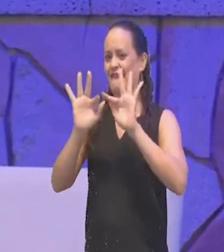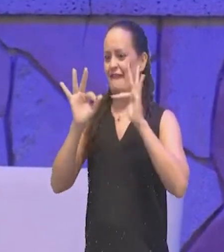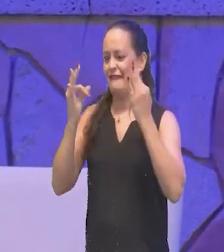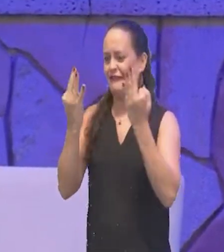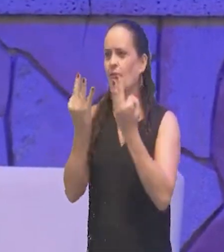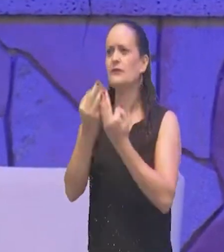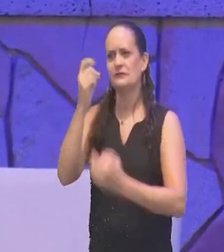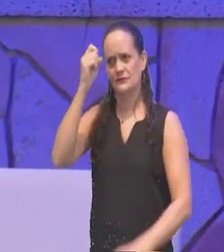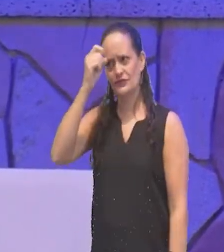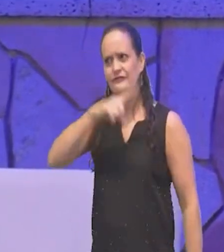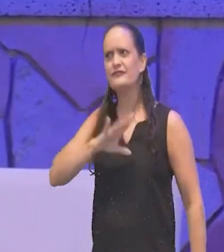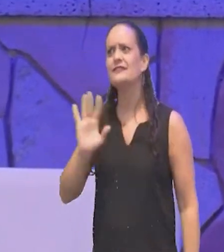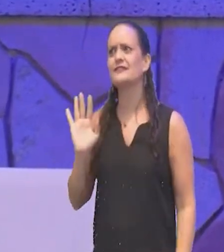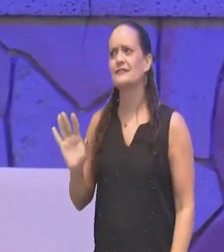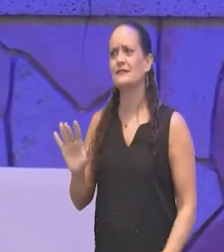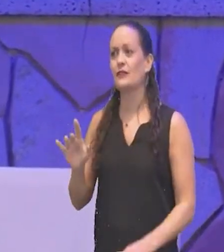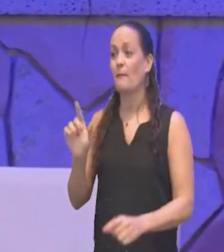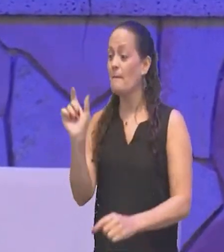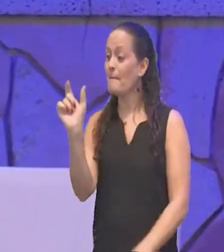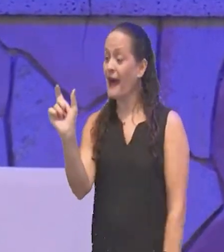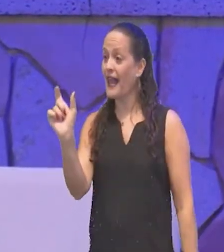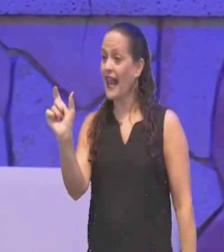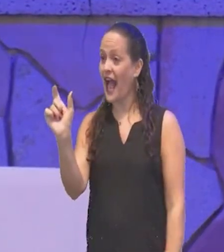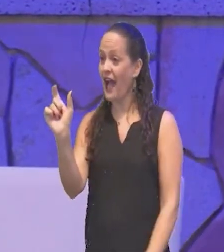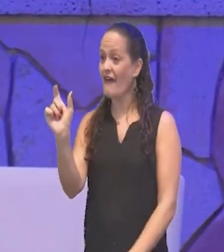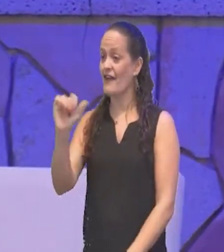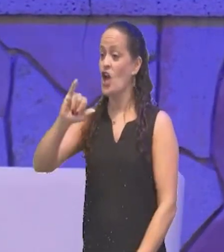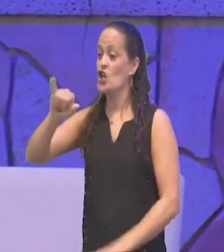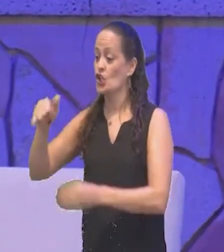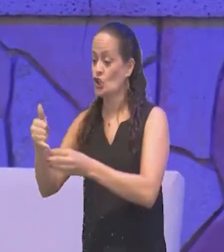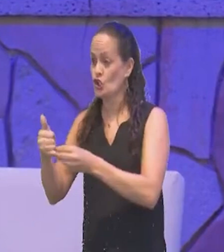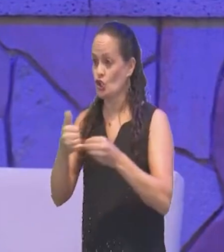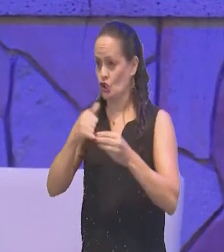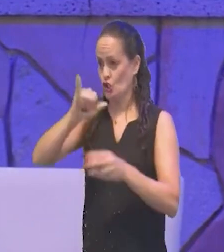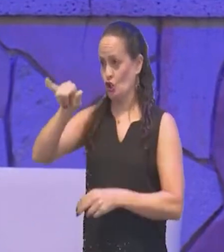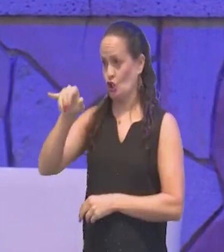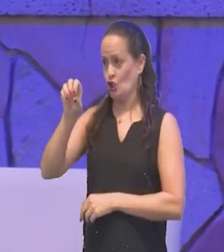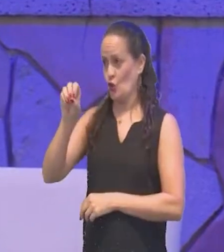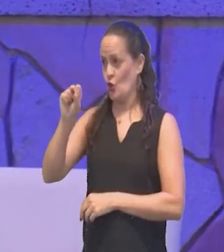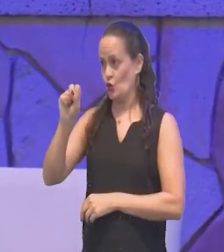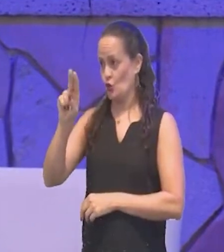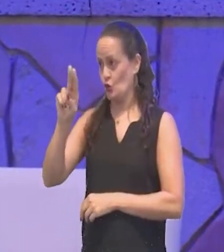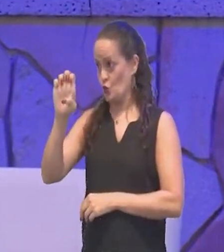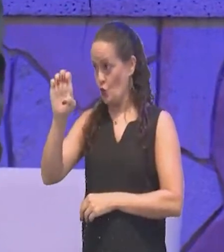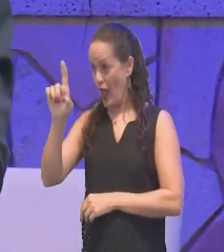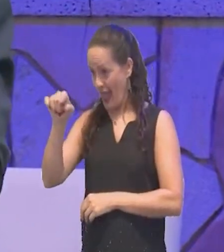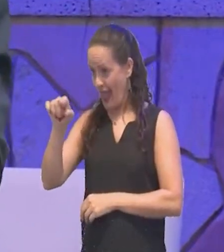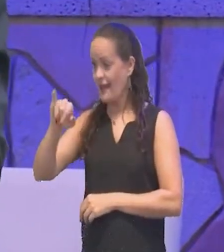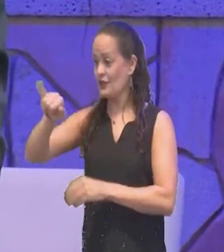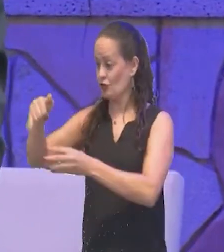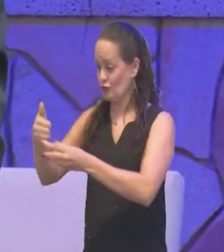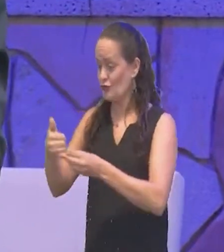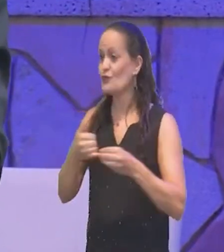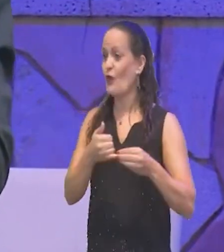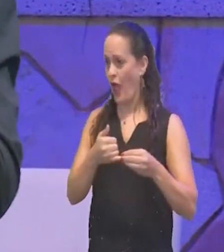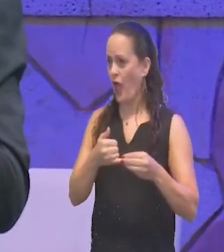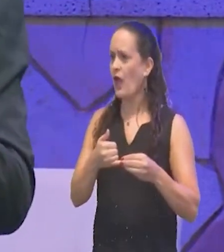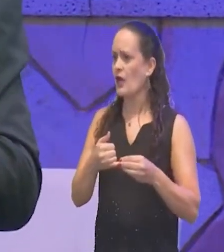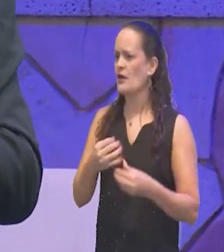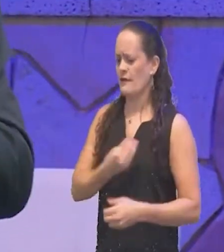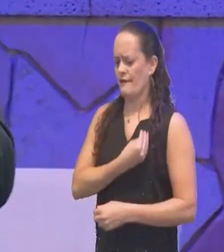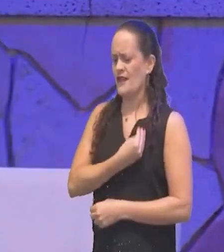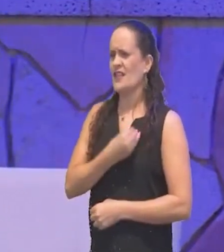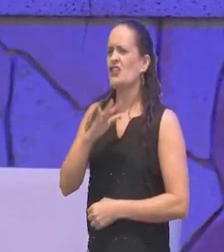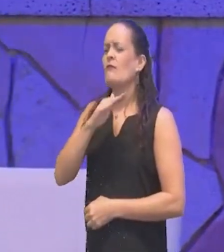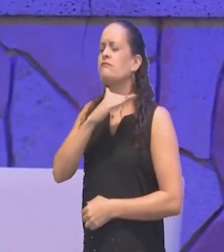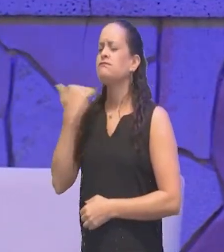sobre estas palavras de Josué, é importante nós entendermos que ele já estava no final da sua vida, ele